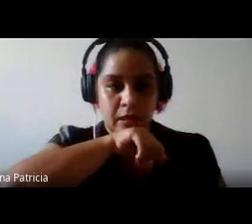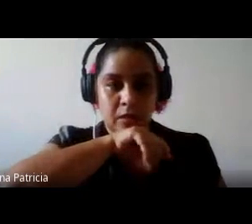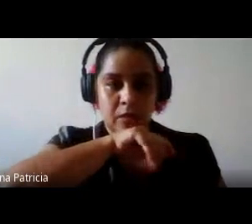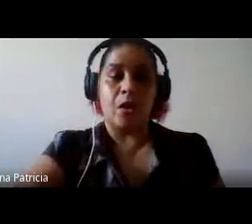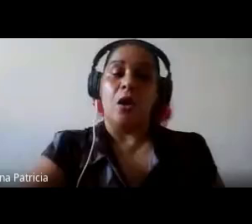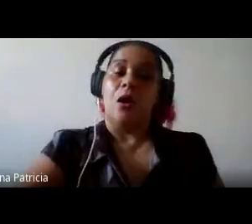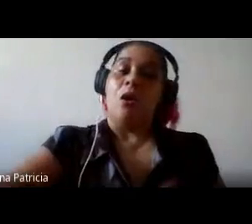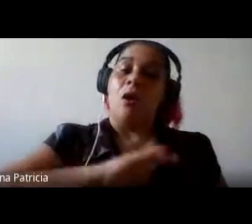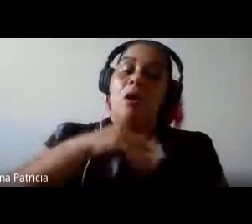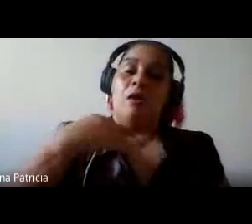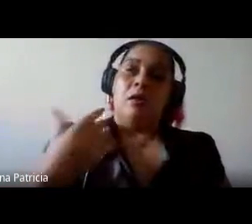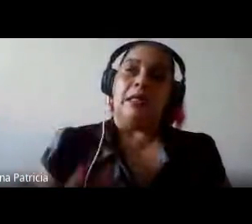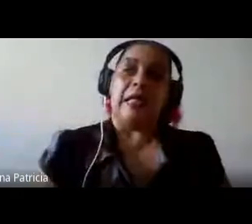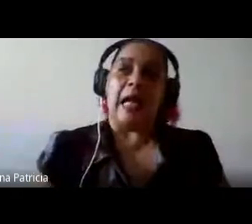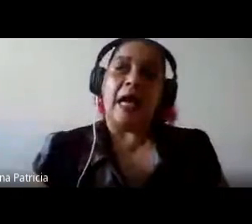Certo?